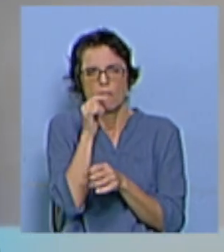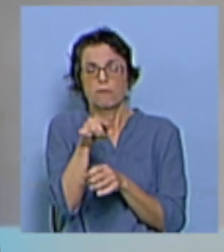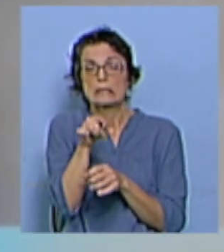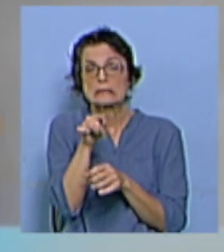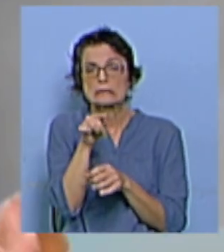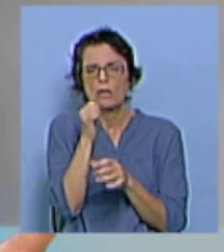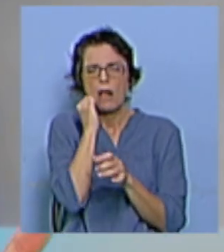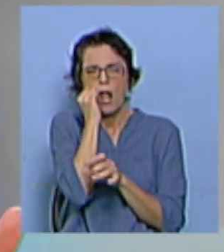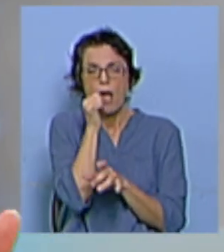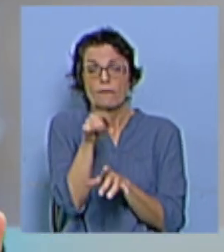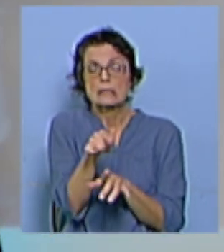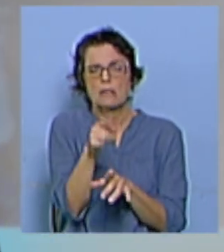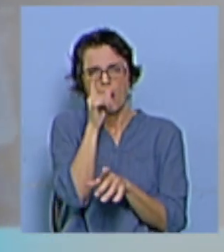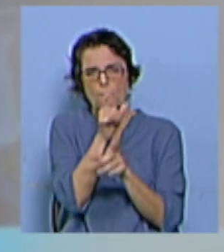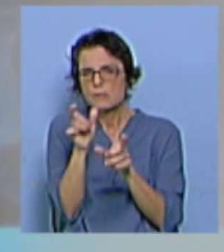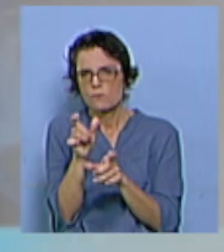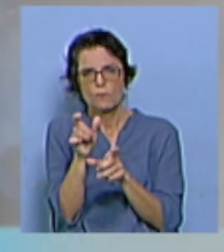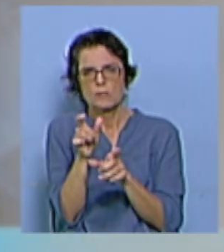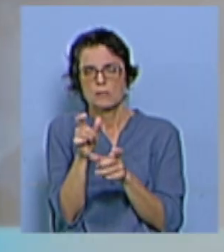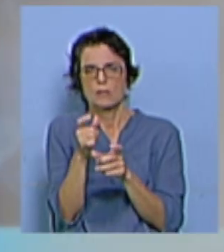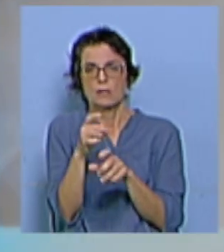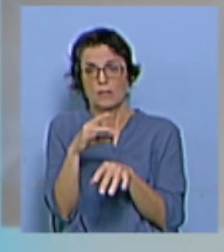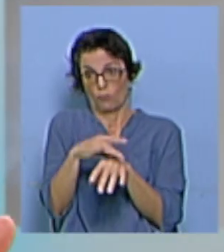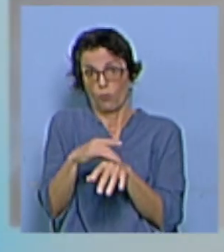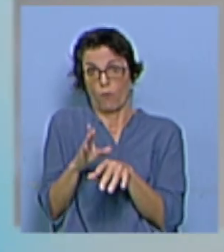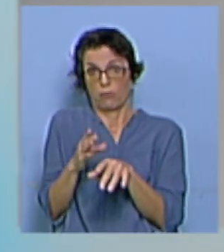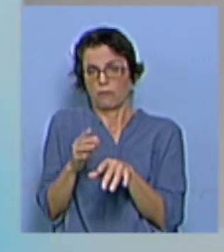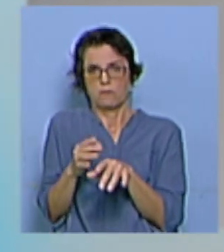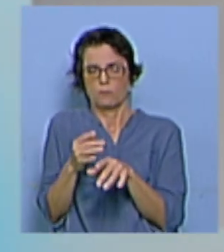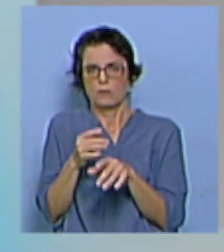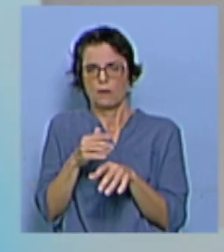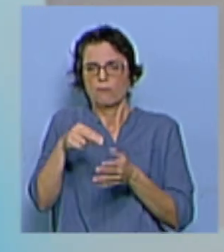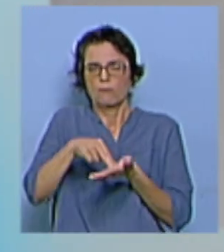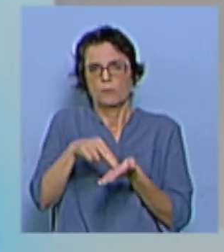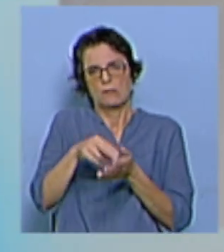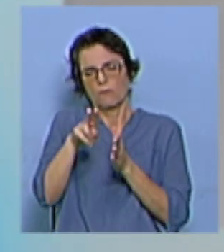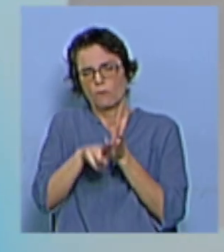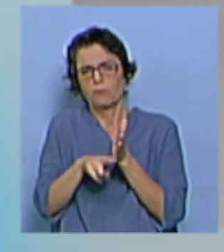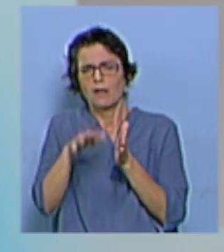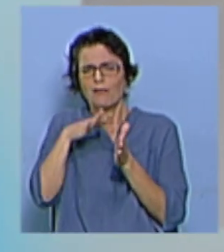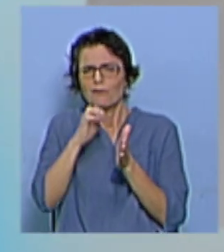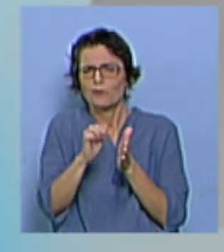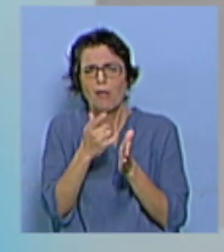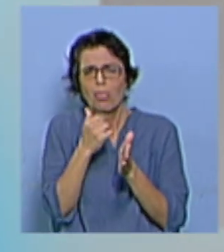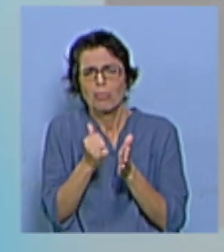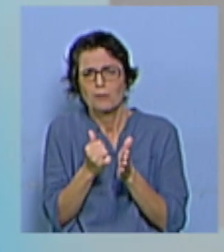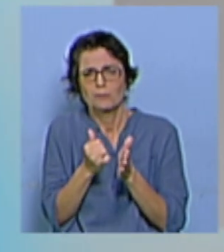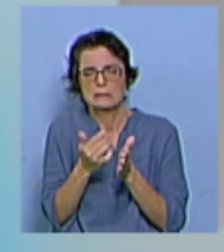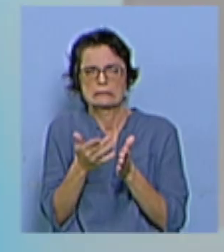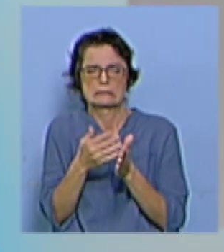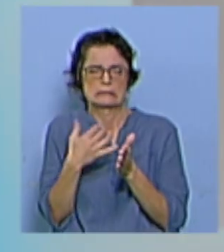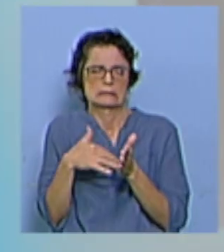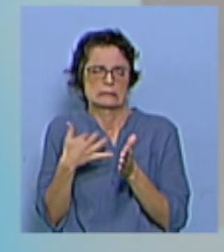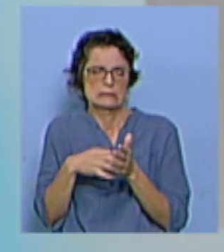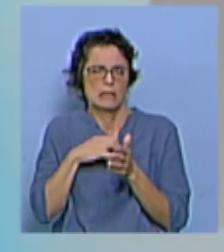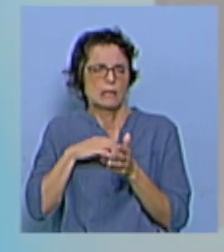assim, não puderam estar presentes no funeral dos seus familiares. Portanto, tudo isso depois vai ter, penso eu, um custo